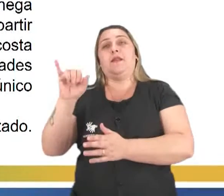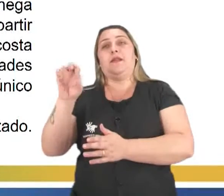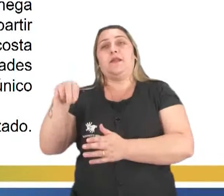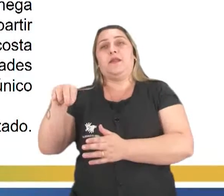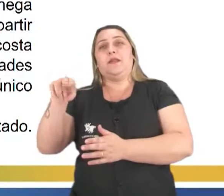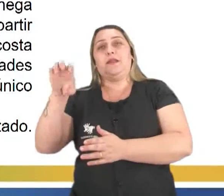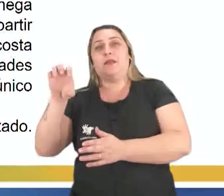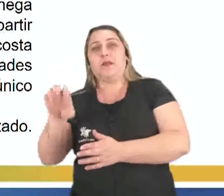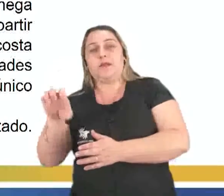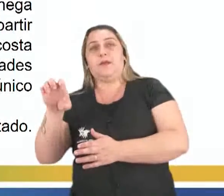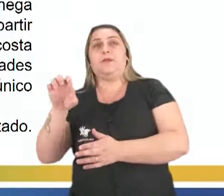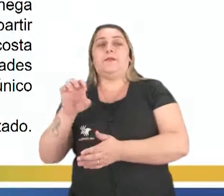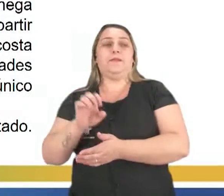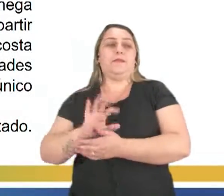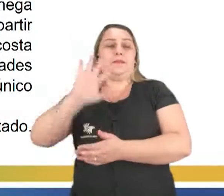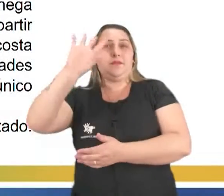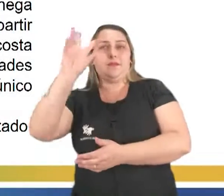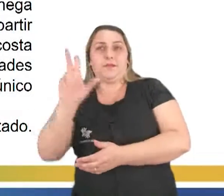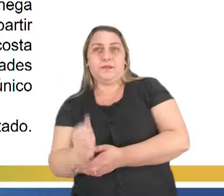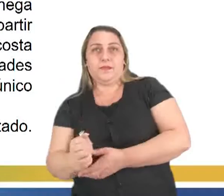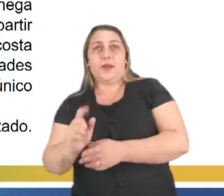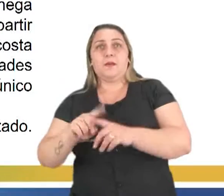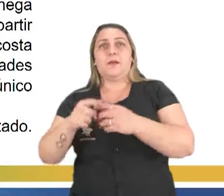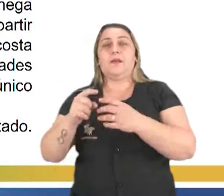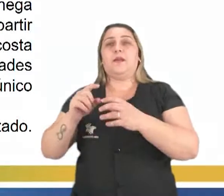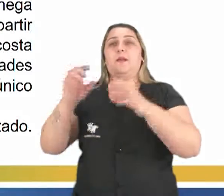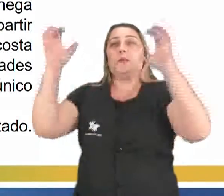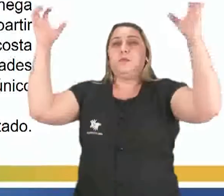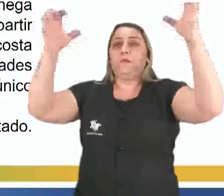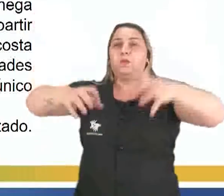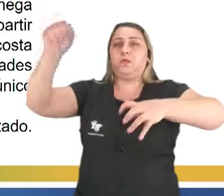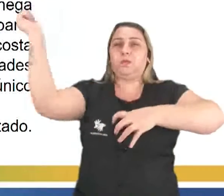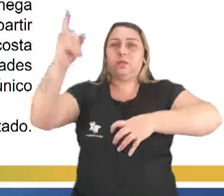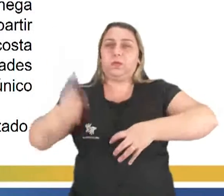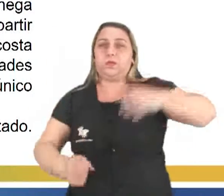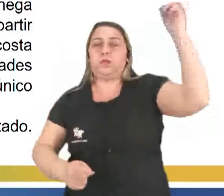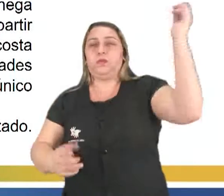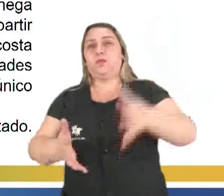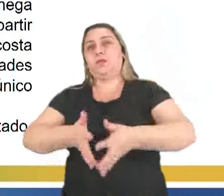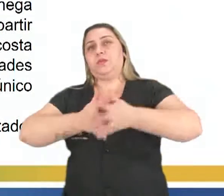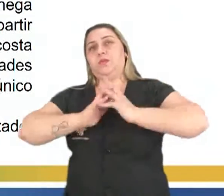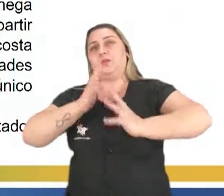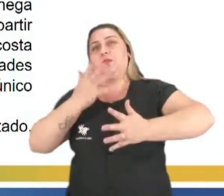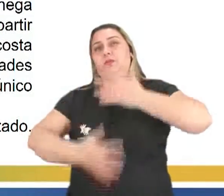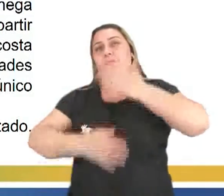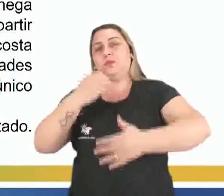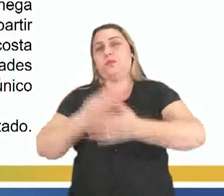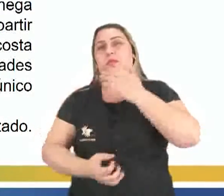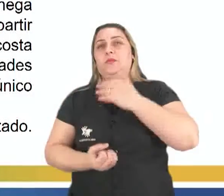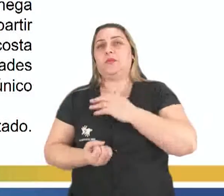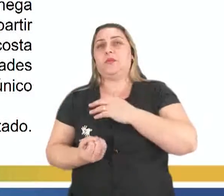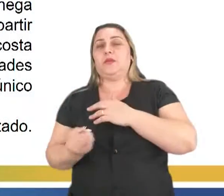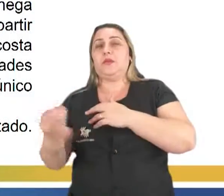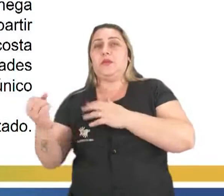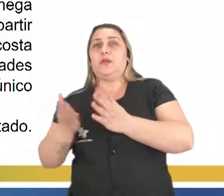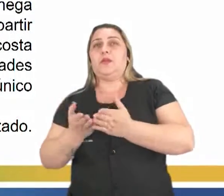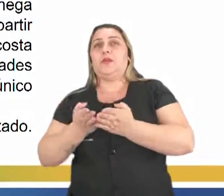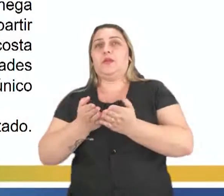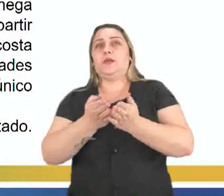Ocidental. Mas 2 tempestades interrompem a sua rota, fazendo com que seu